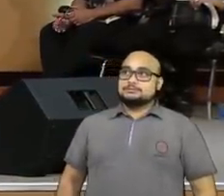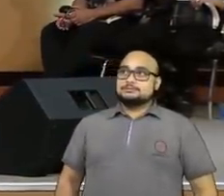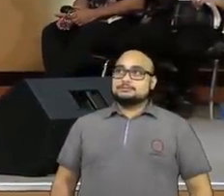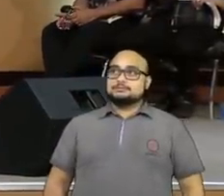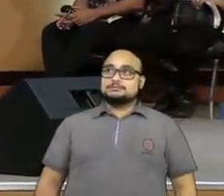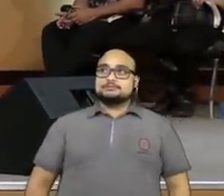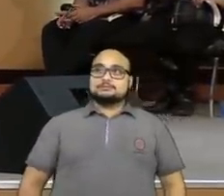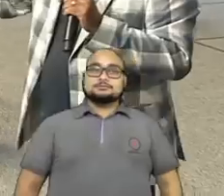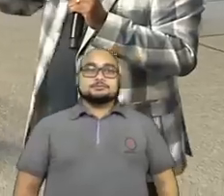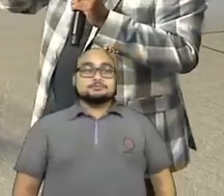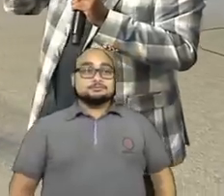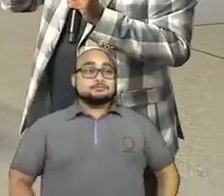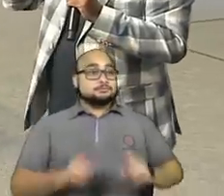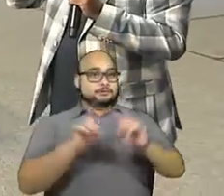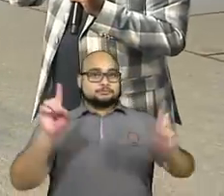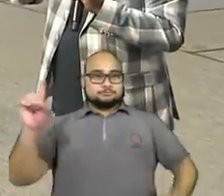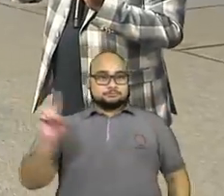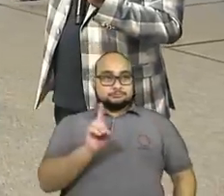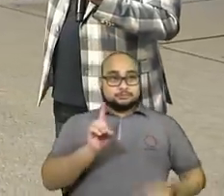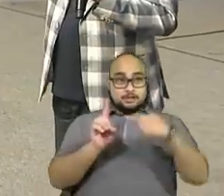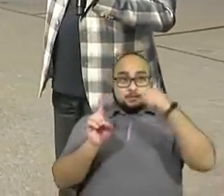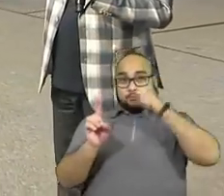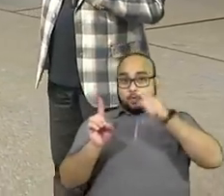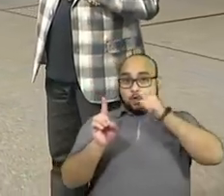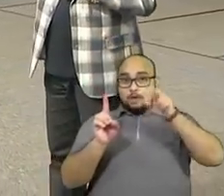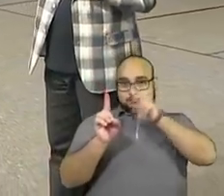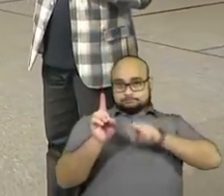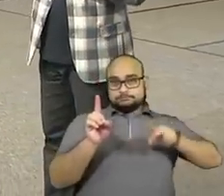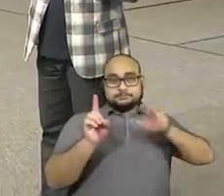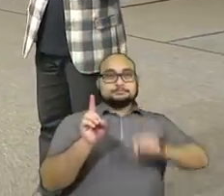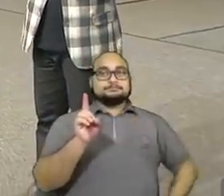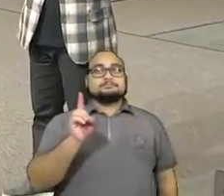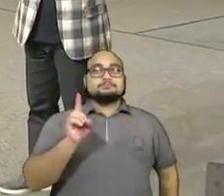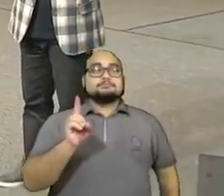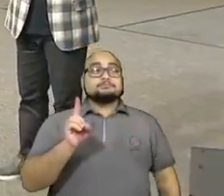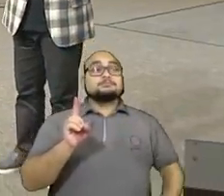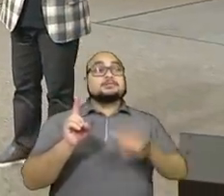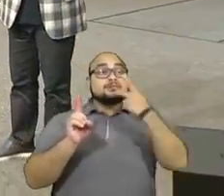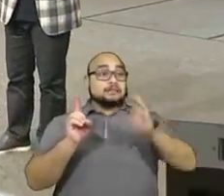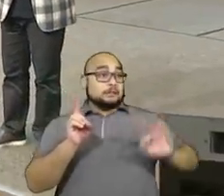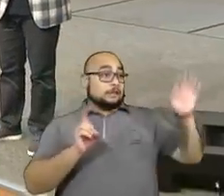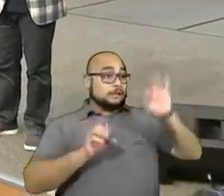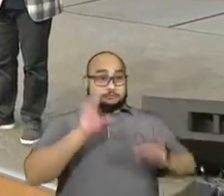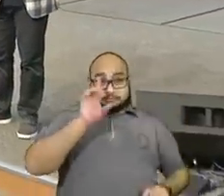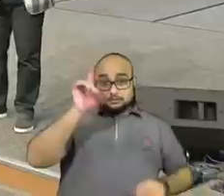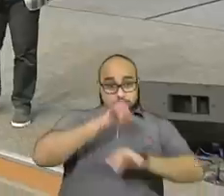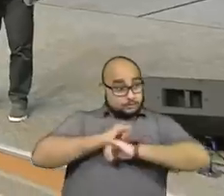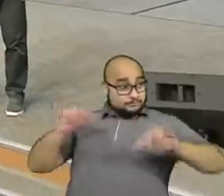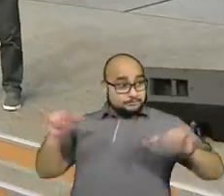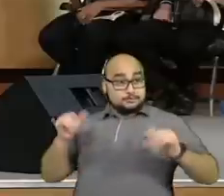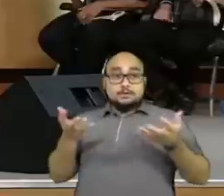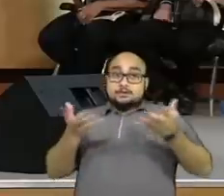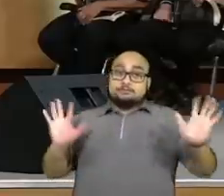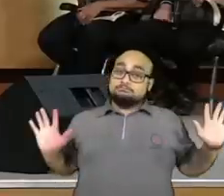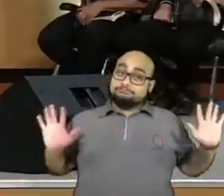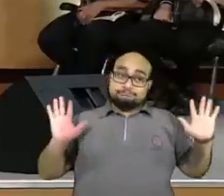Uma vez chegou uma irmã para mim. Não ia falar nada disso, é porque Deus quer falar com alguém aqui.